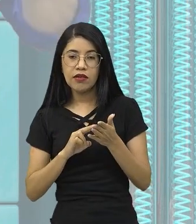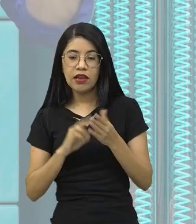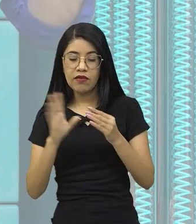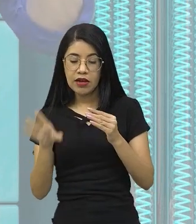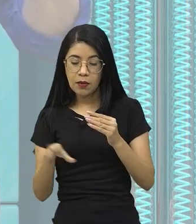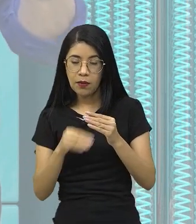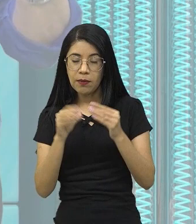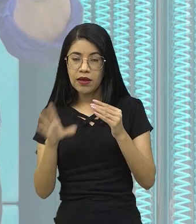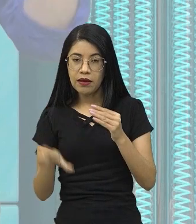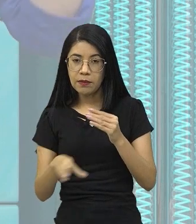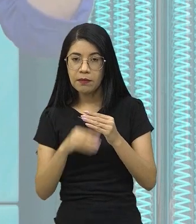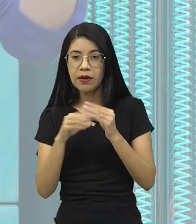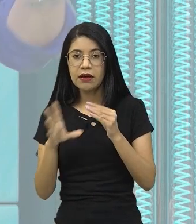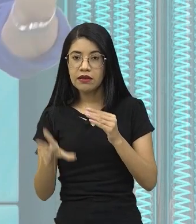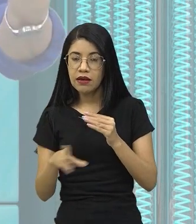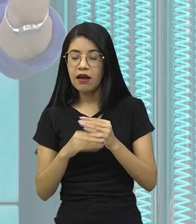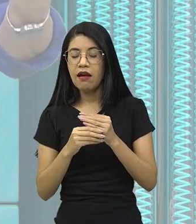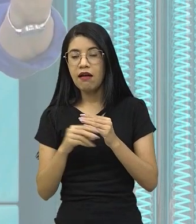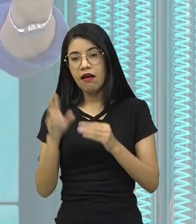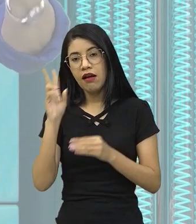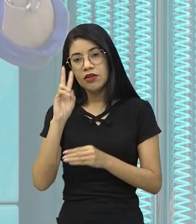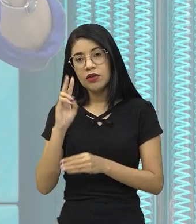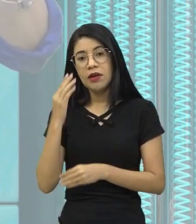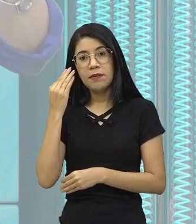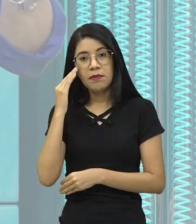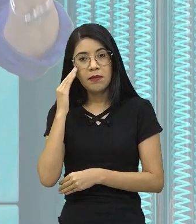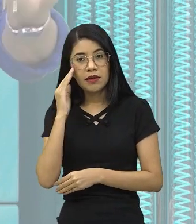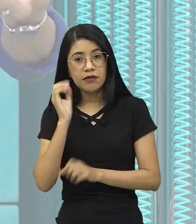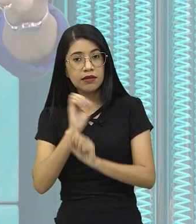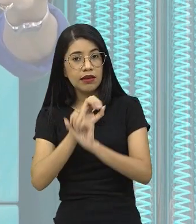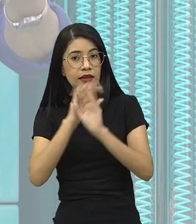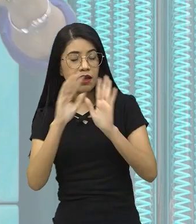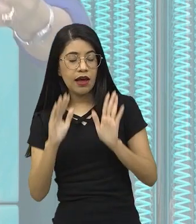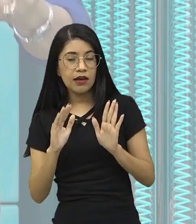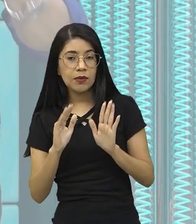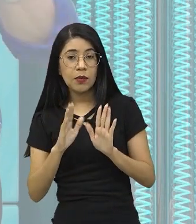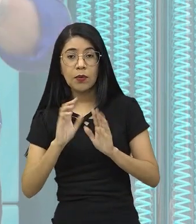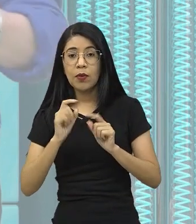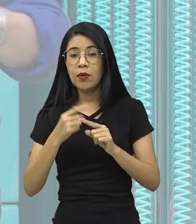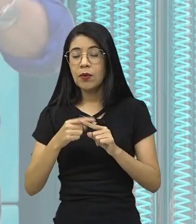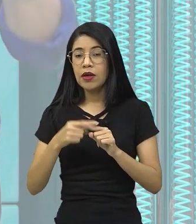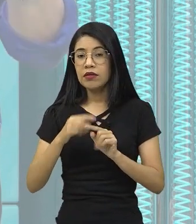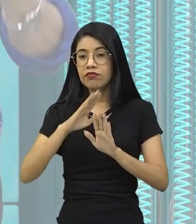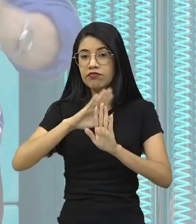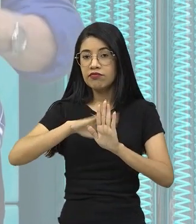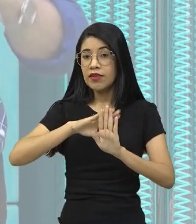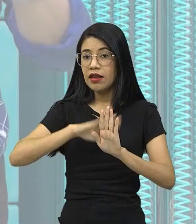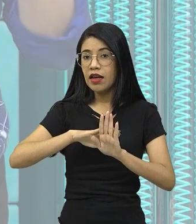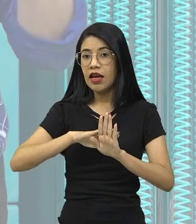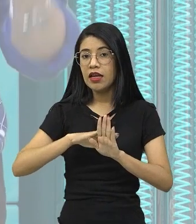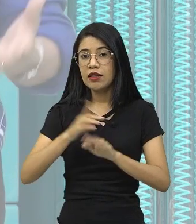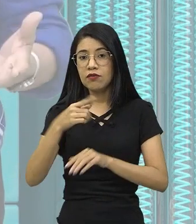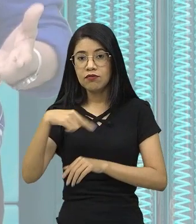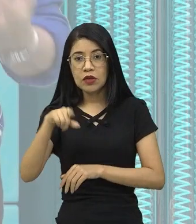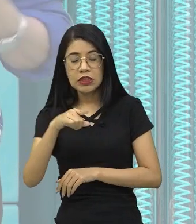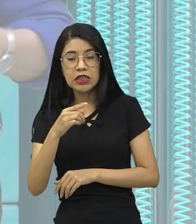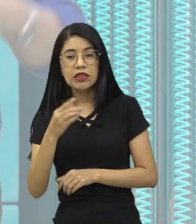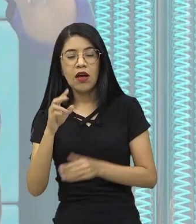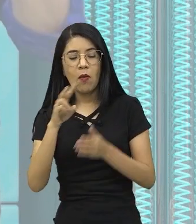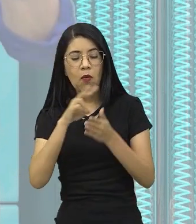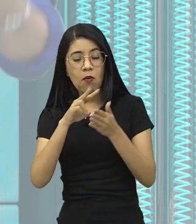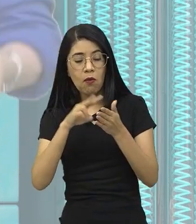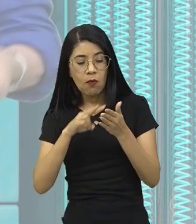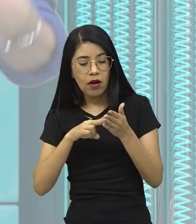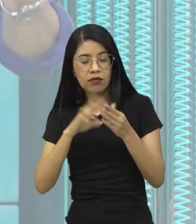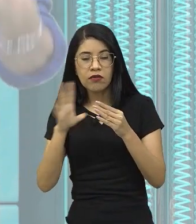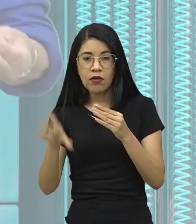lacunas, essa interpretação, ela fica subentendida. É você que vai preencher esses espaços em branco,